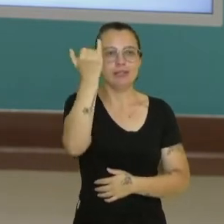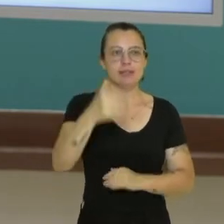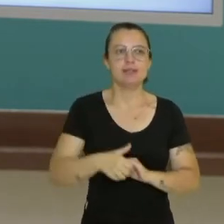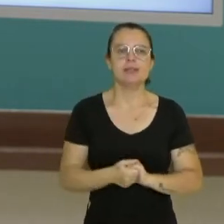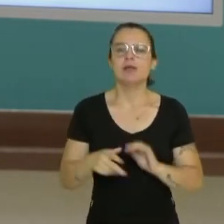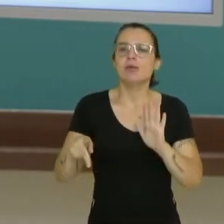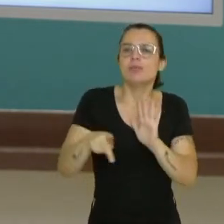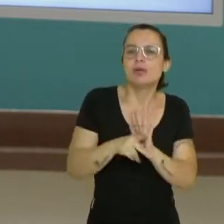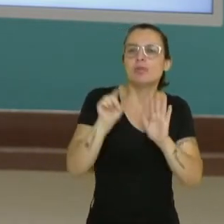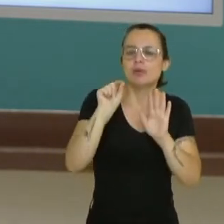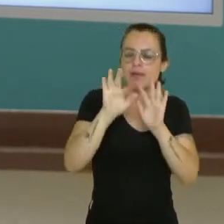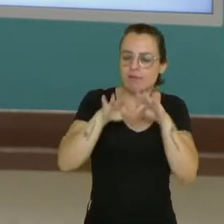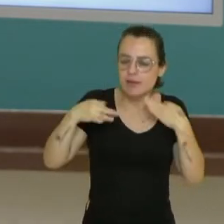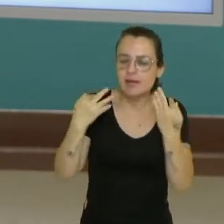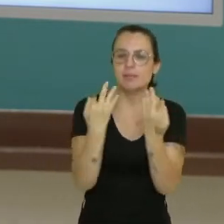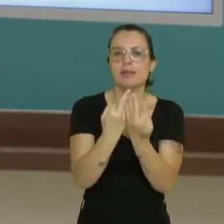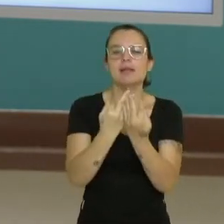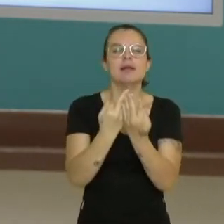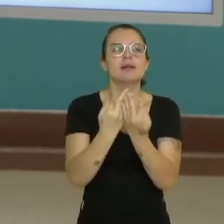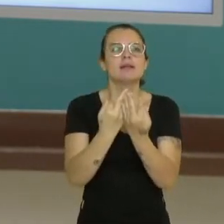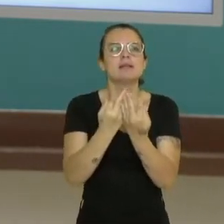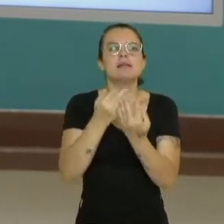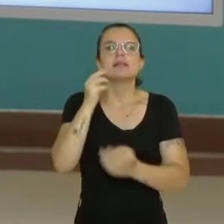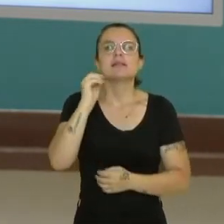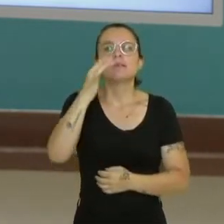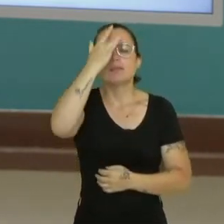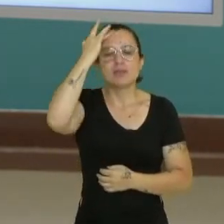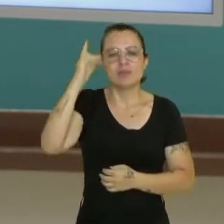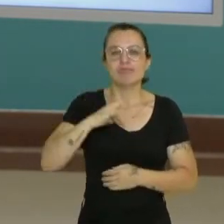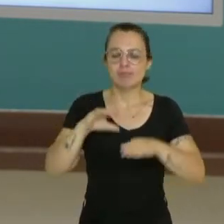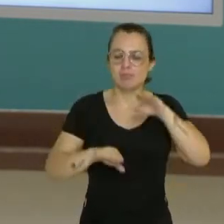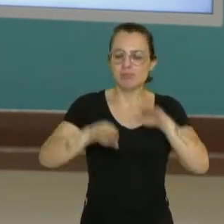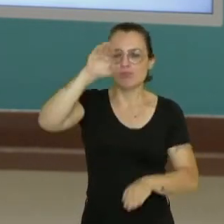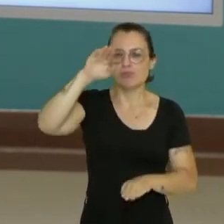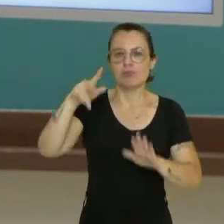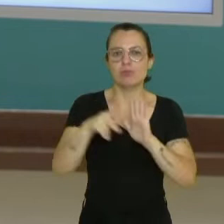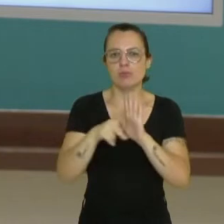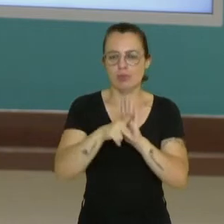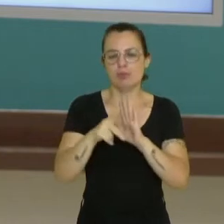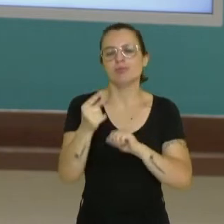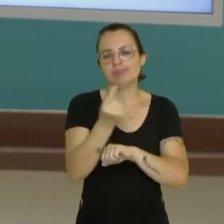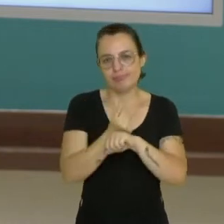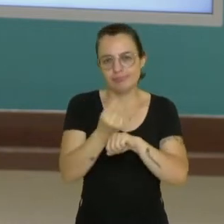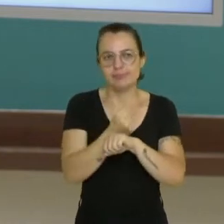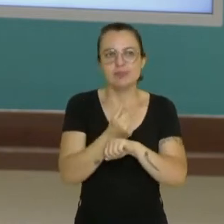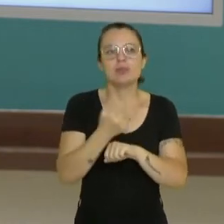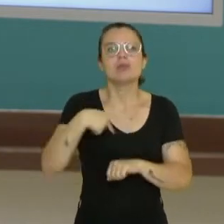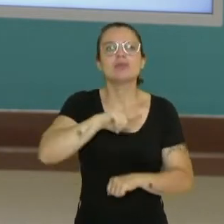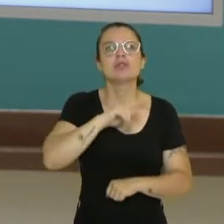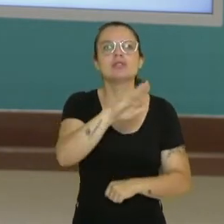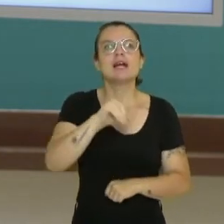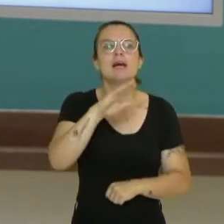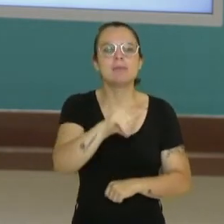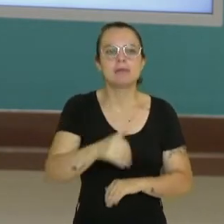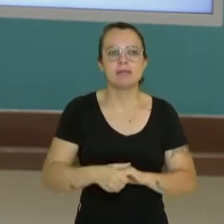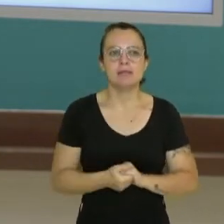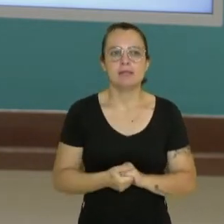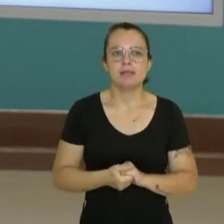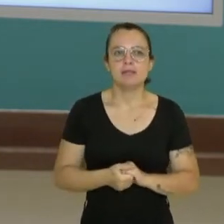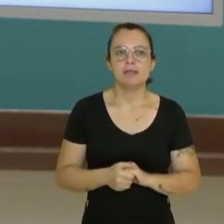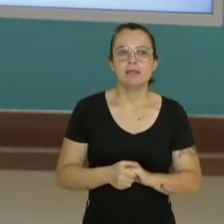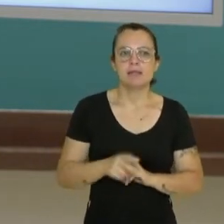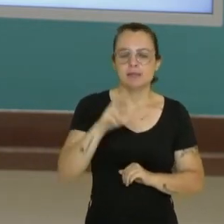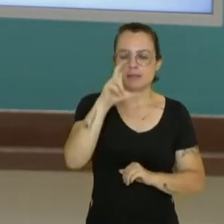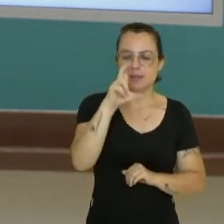aquela família ou para aquela pessoa que está com um desequilíbrio financeiro muito grande, que é o chamado método